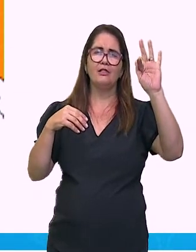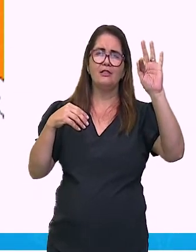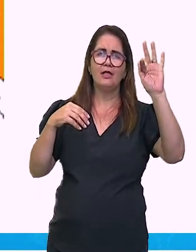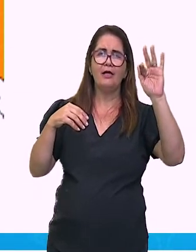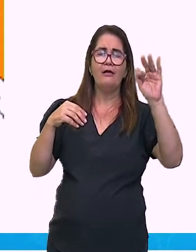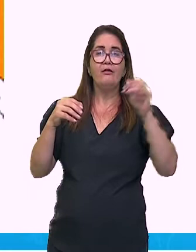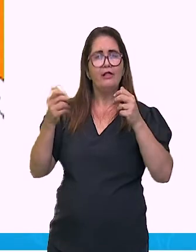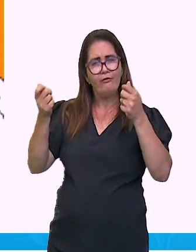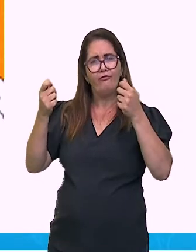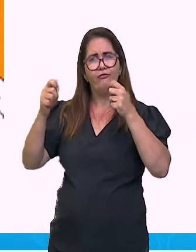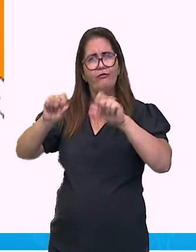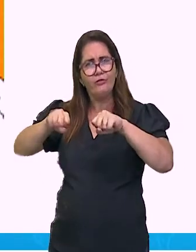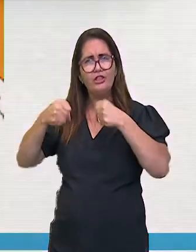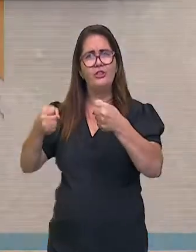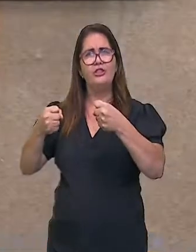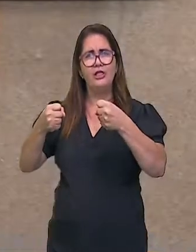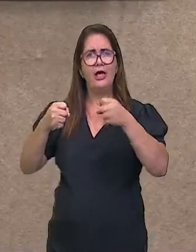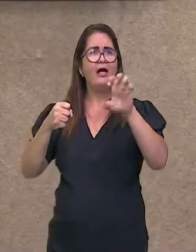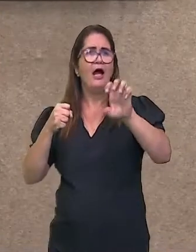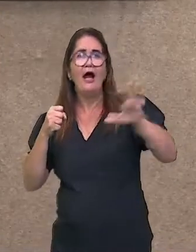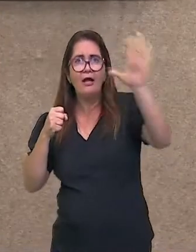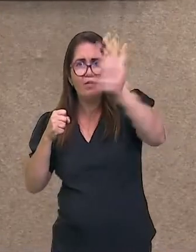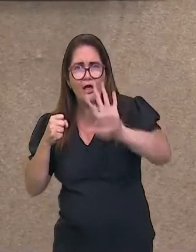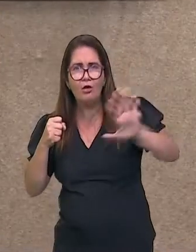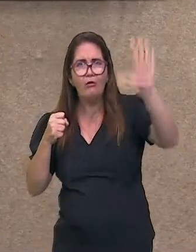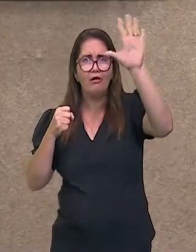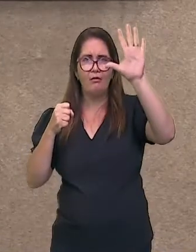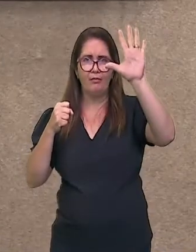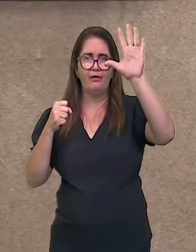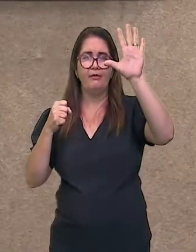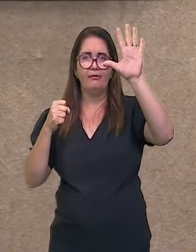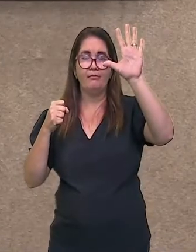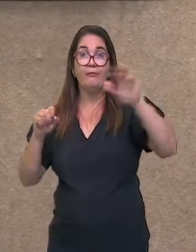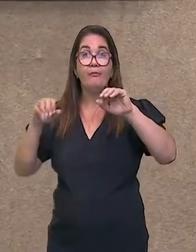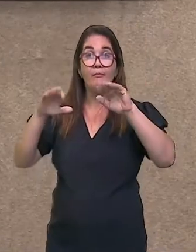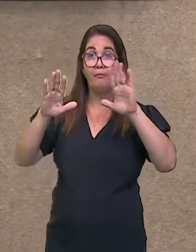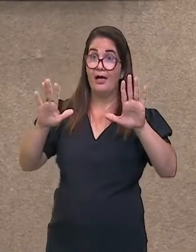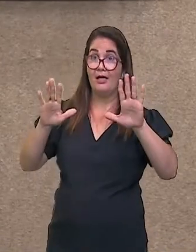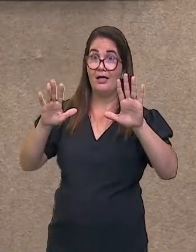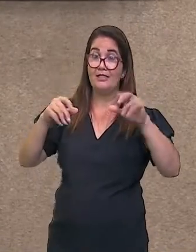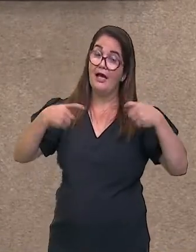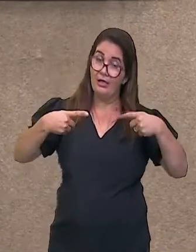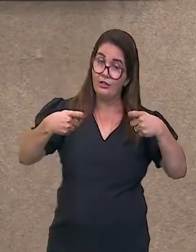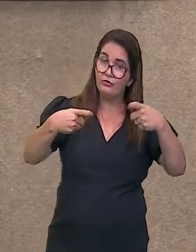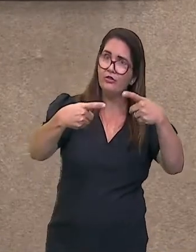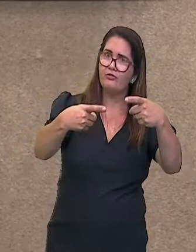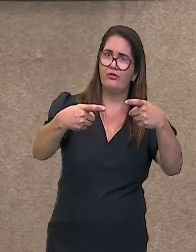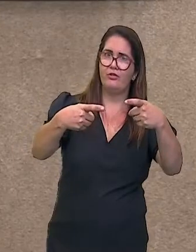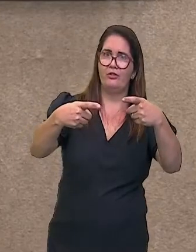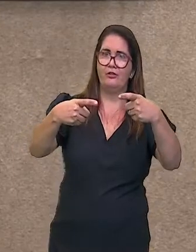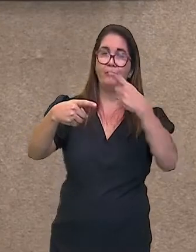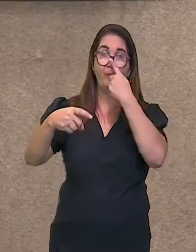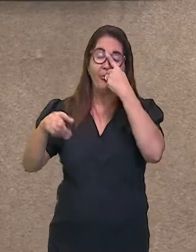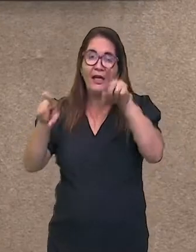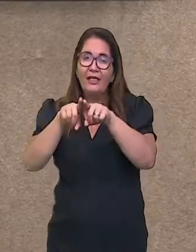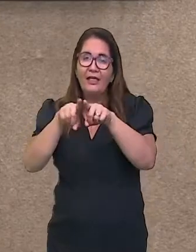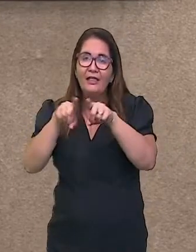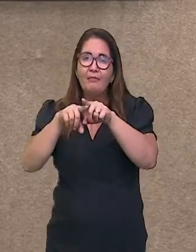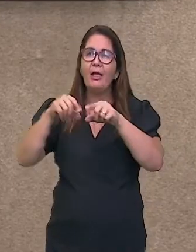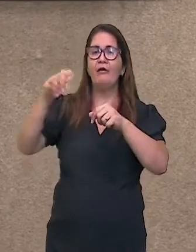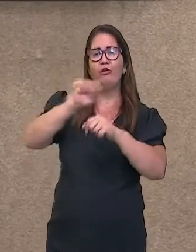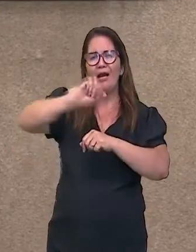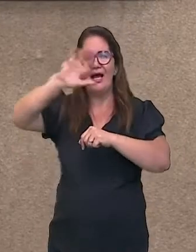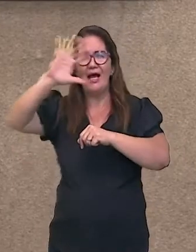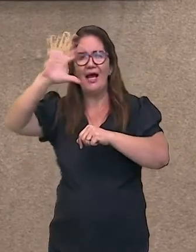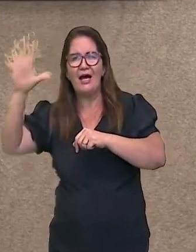da Europa. Mas a guerra não ficou somente na Europa. Ela estendeu para um pedaço da Ásia